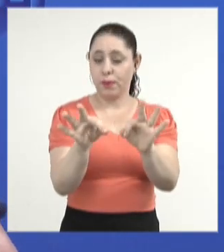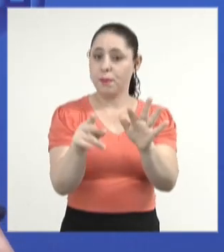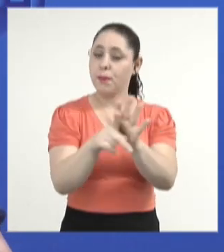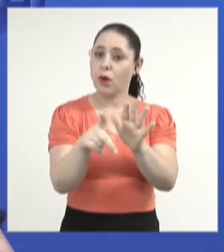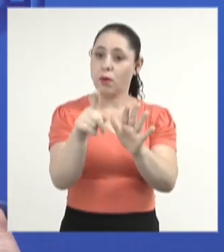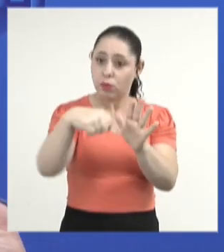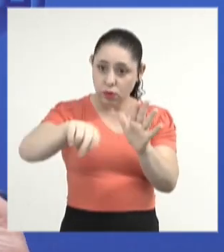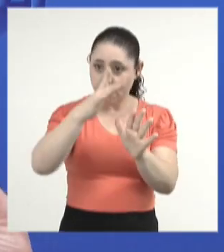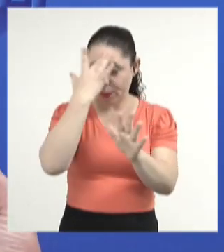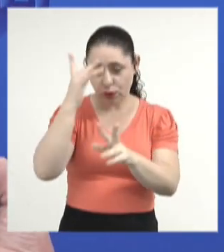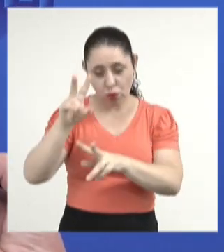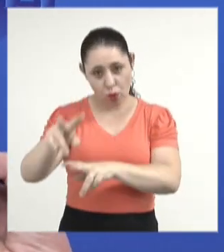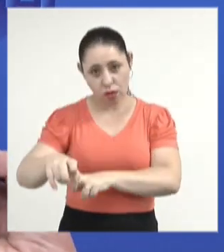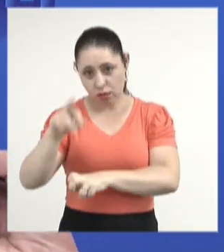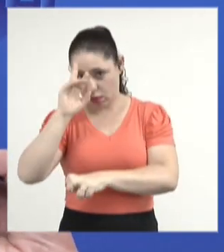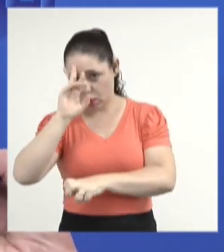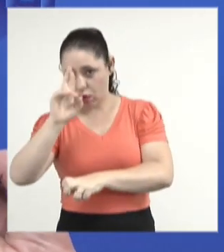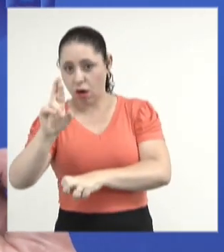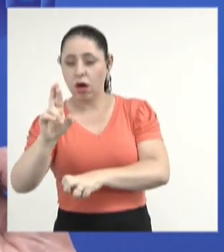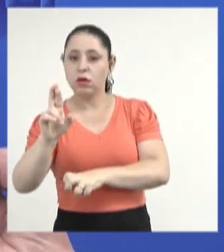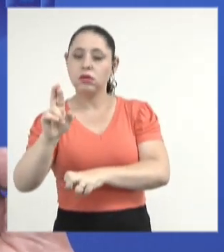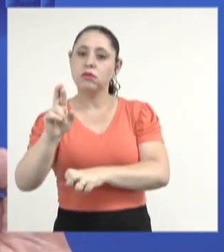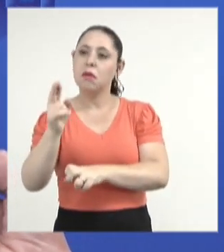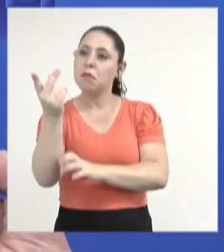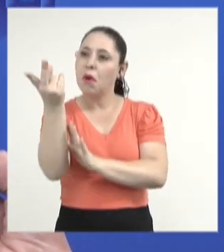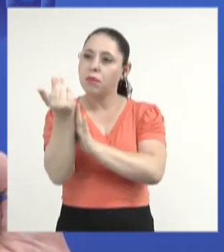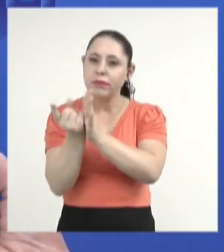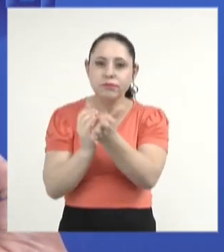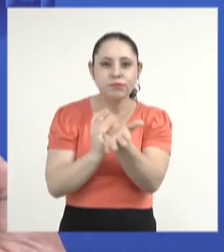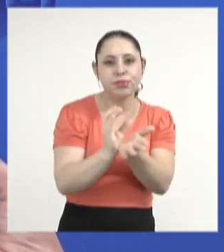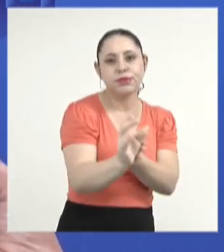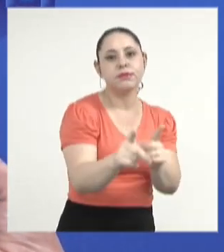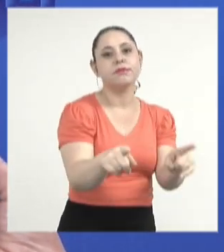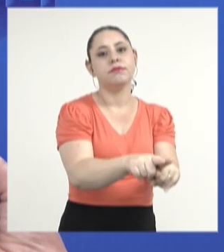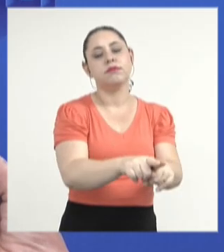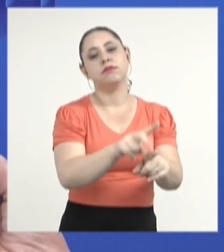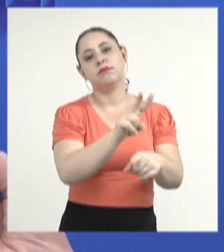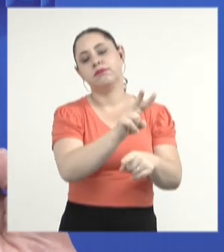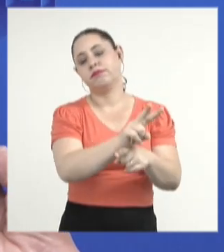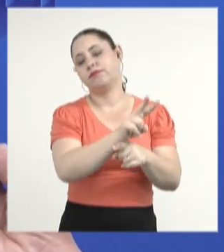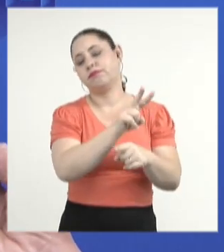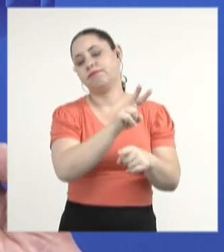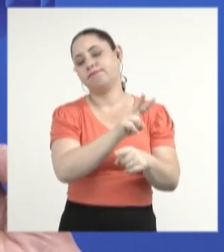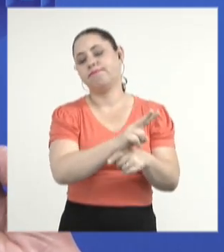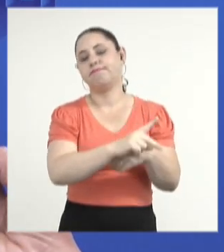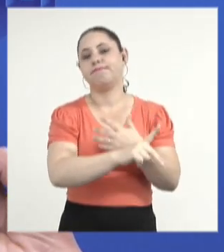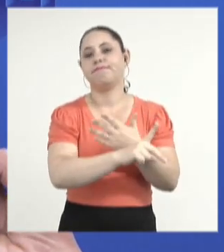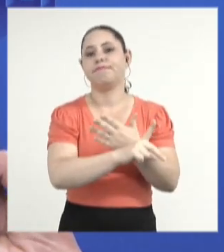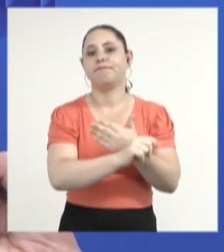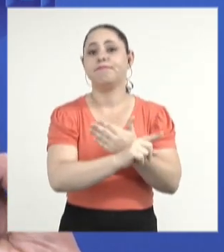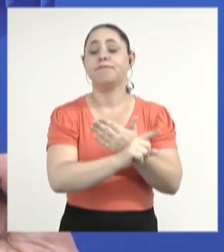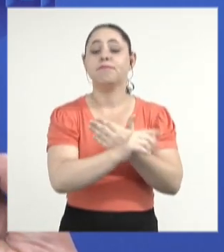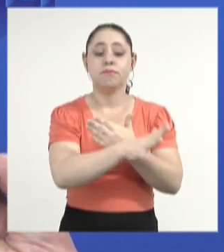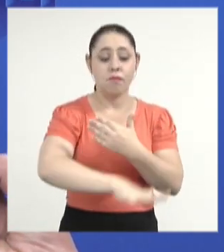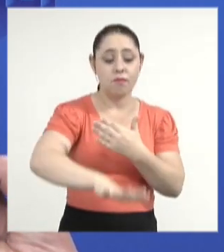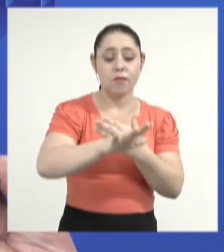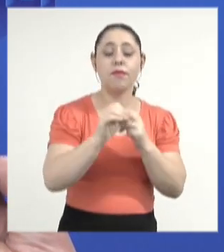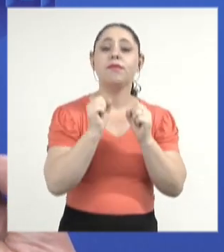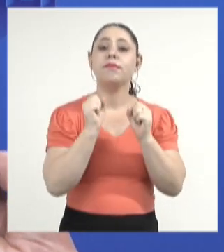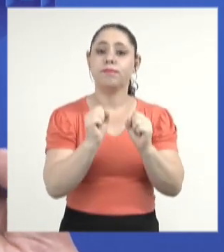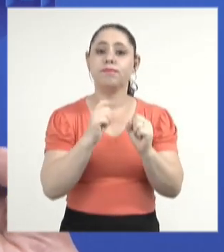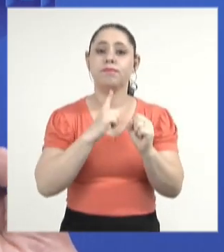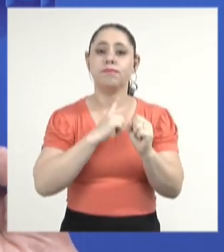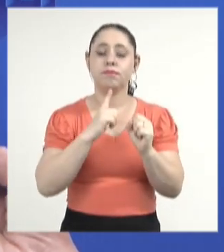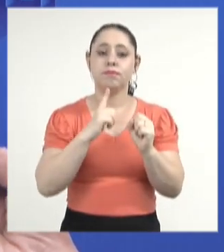jurídica aos produtores, aos investidores e vai preservar o Pantanal para que nós possamos